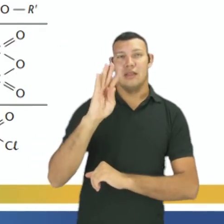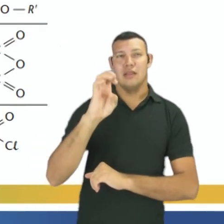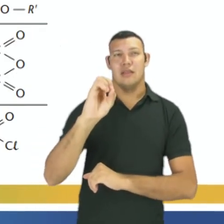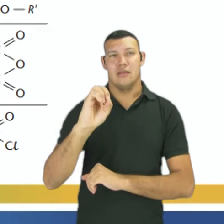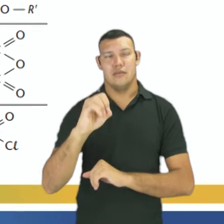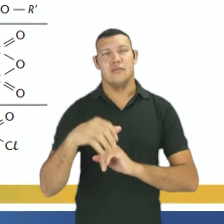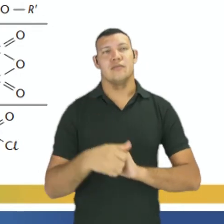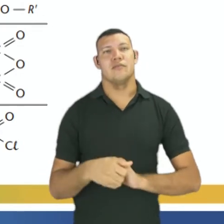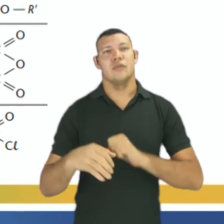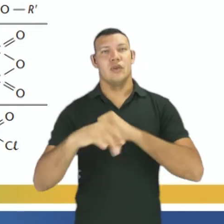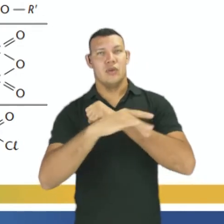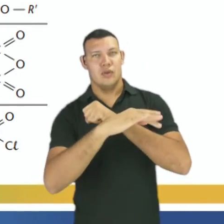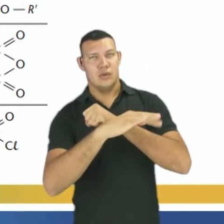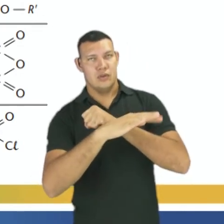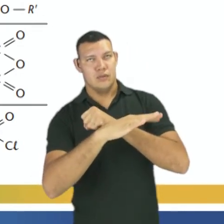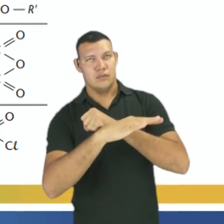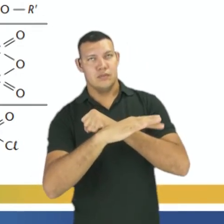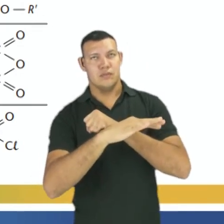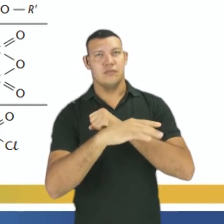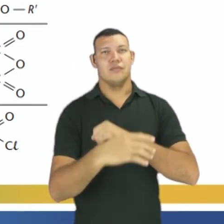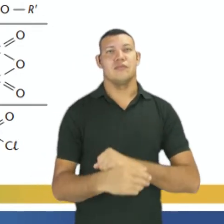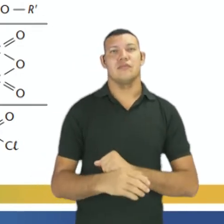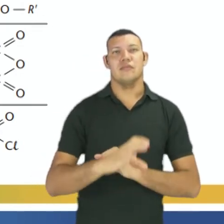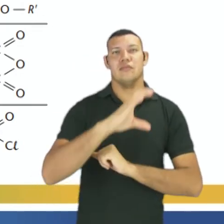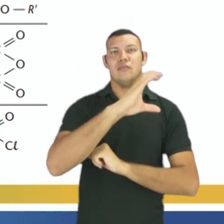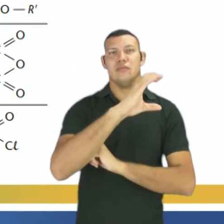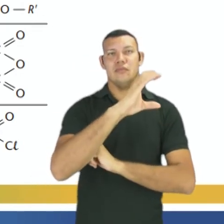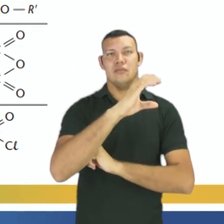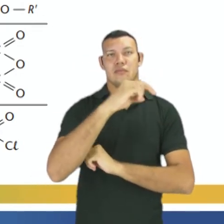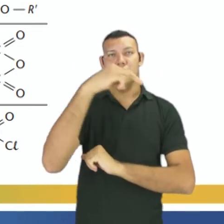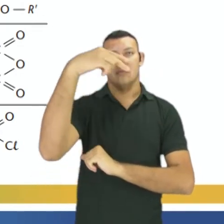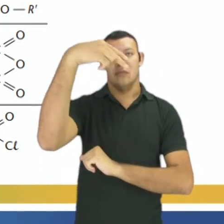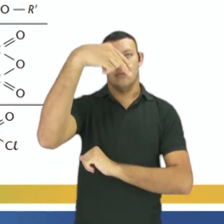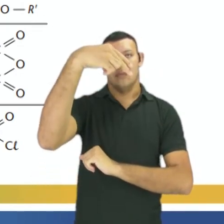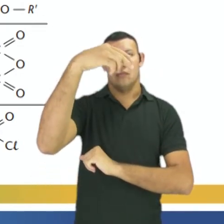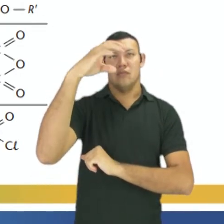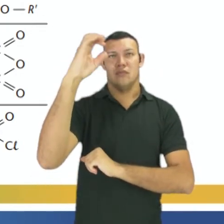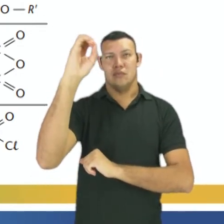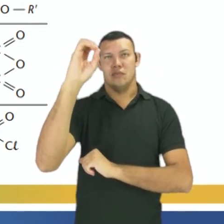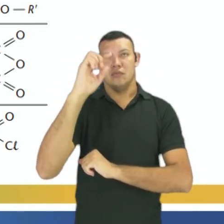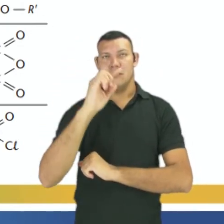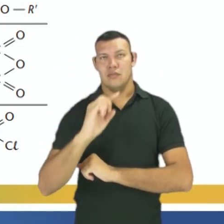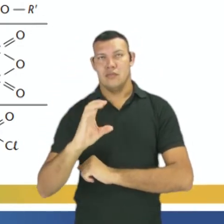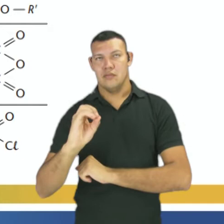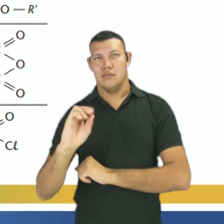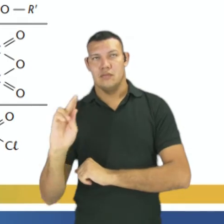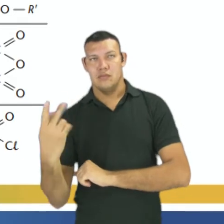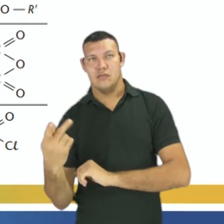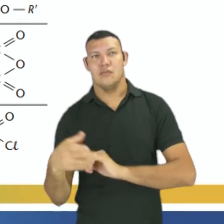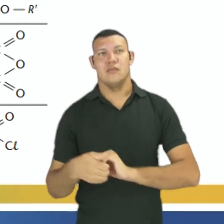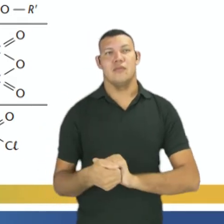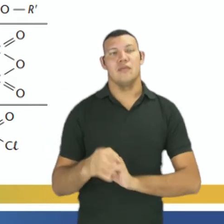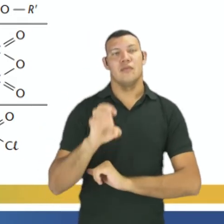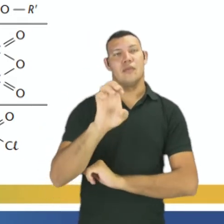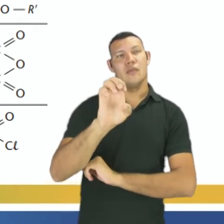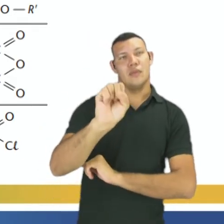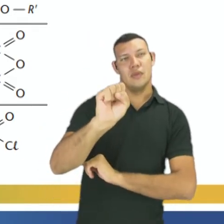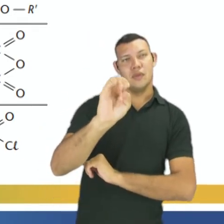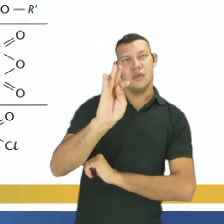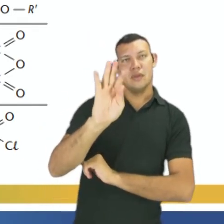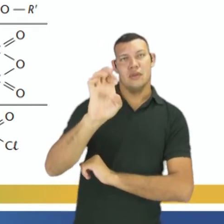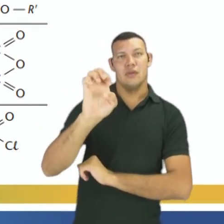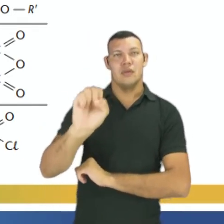ácido carboxílico com dois oxigênios também, que fica no final. Nós temos o éster, que